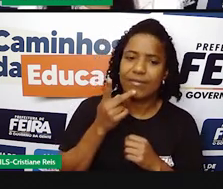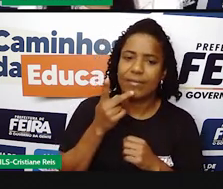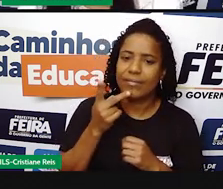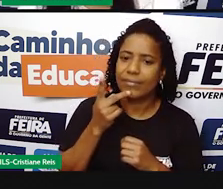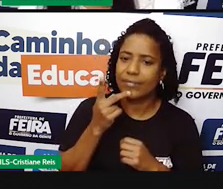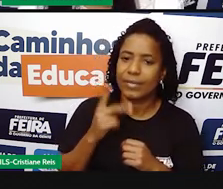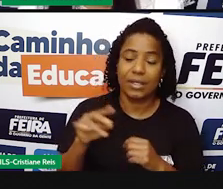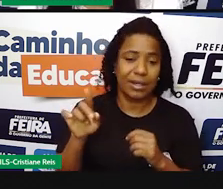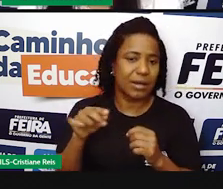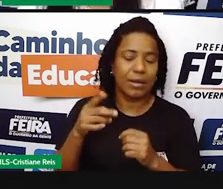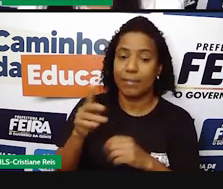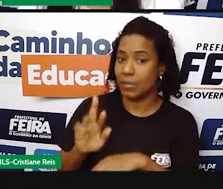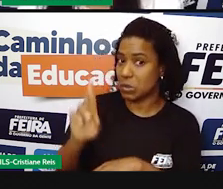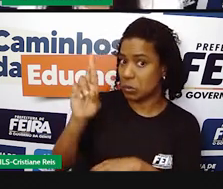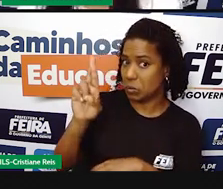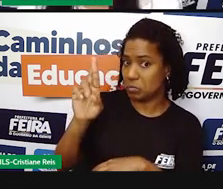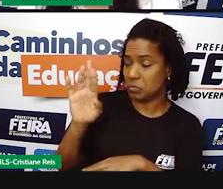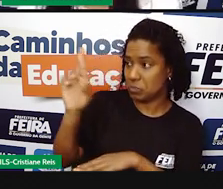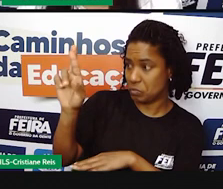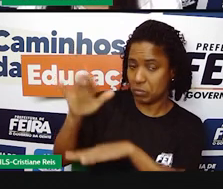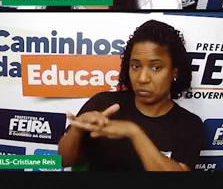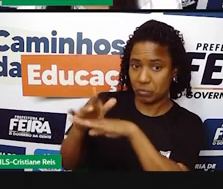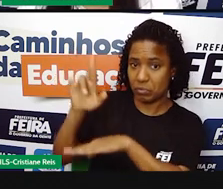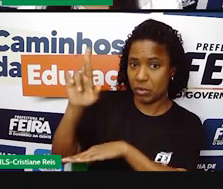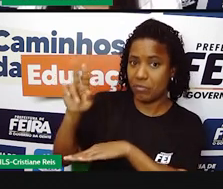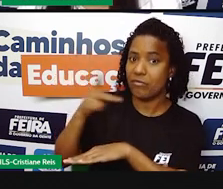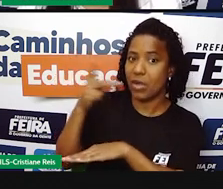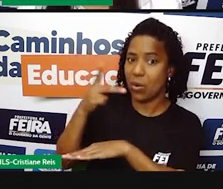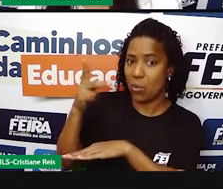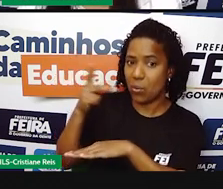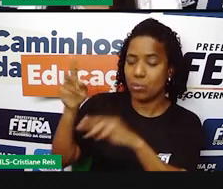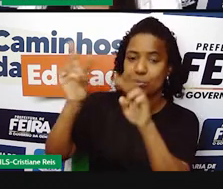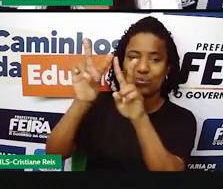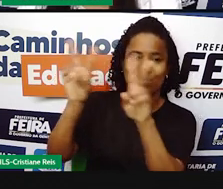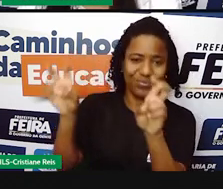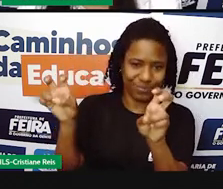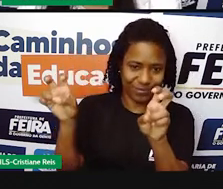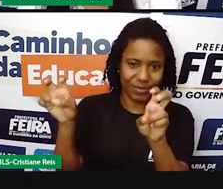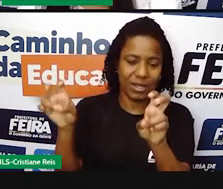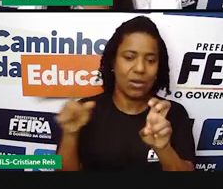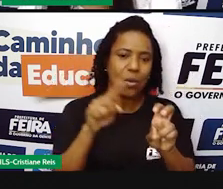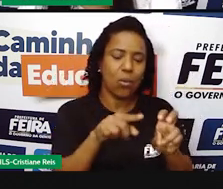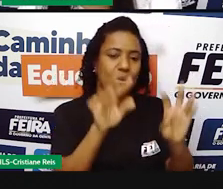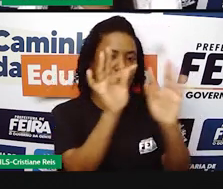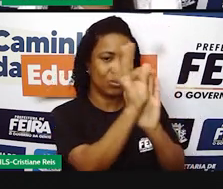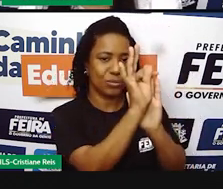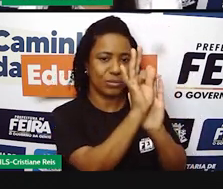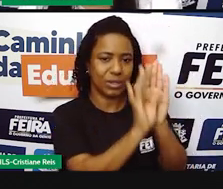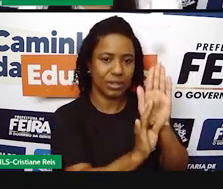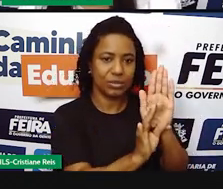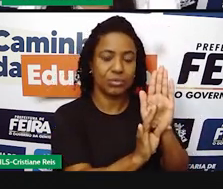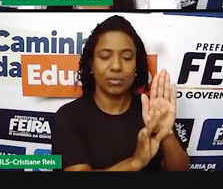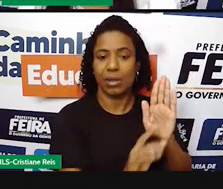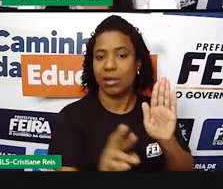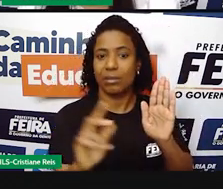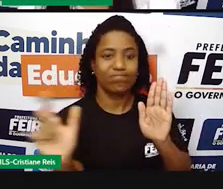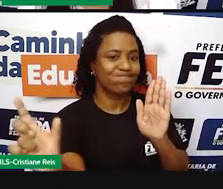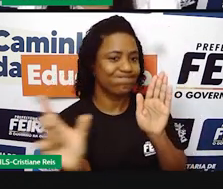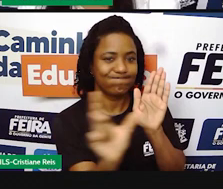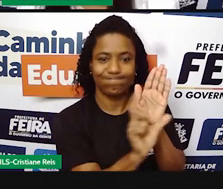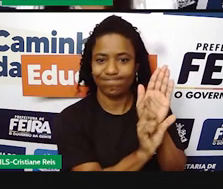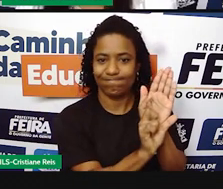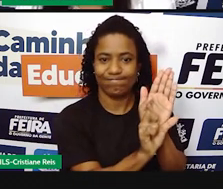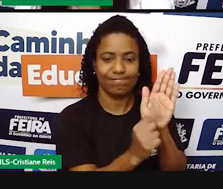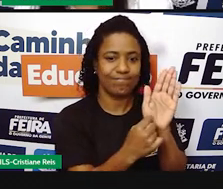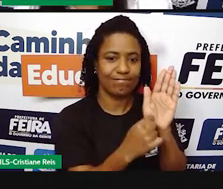palavra entre aspas, ou então quando vai se referir dentro do texto a uma fala, né, de alguém, numa entrevista,